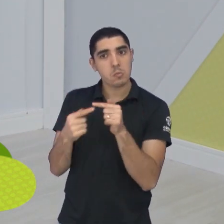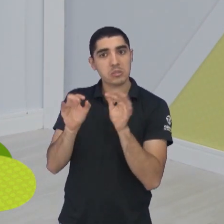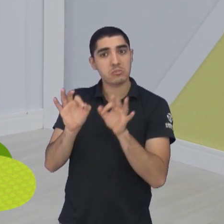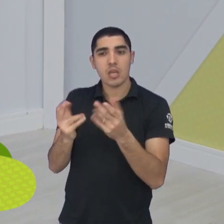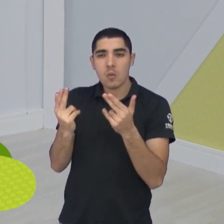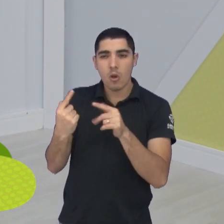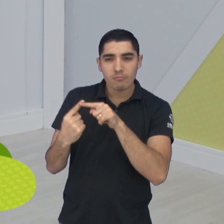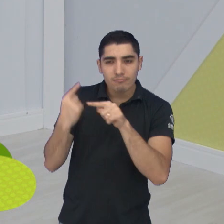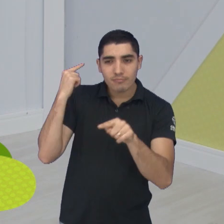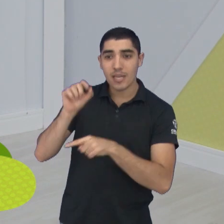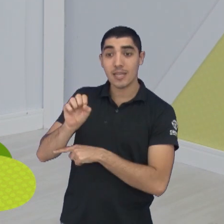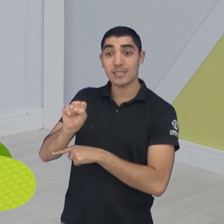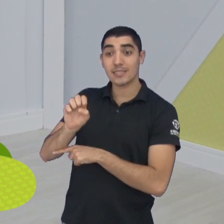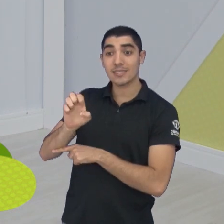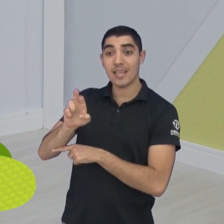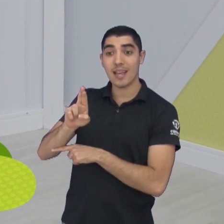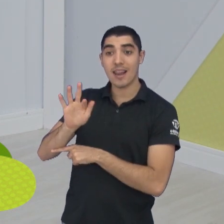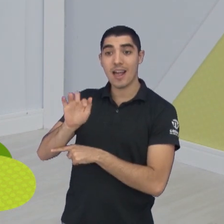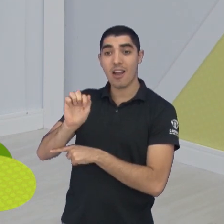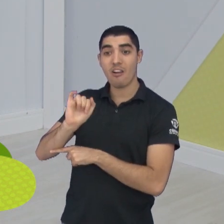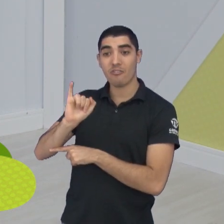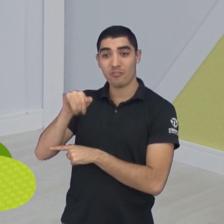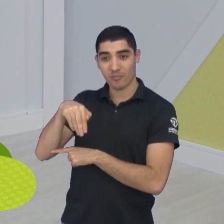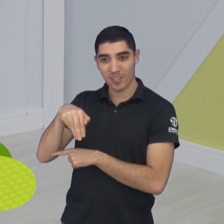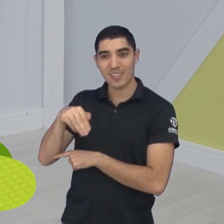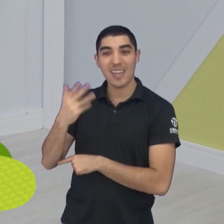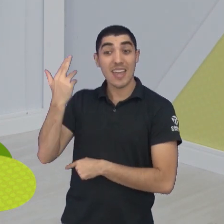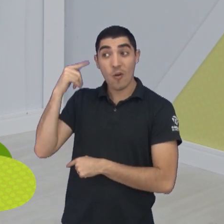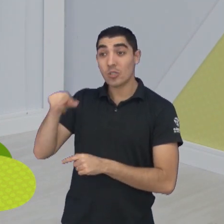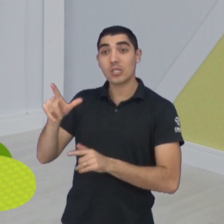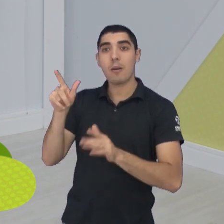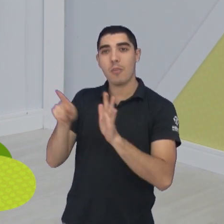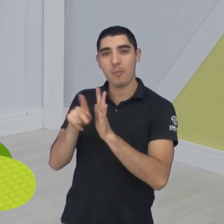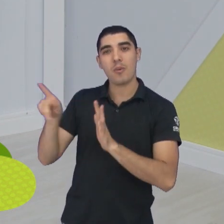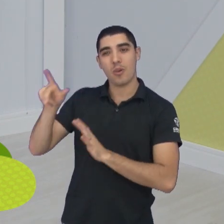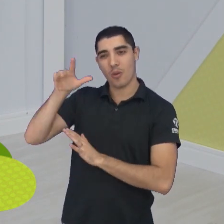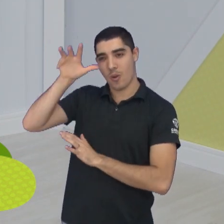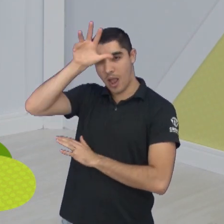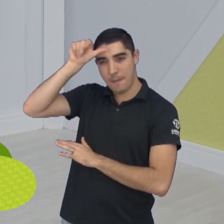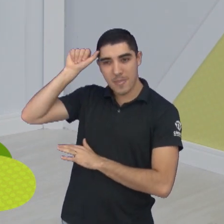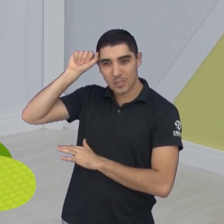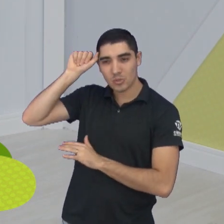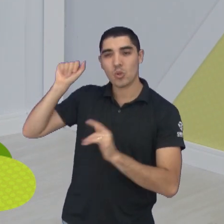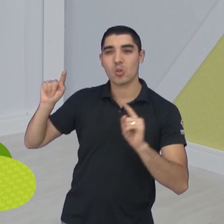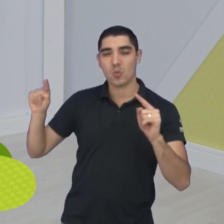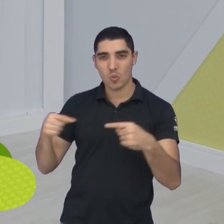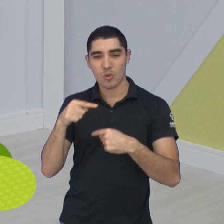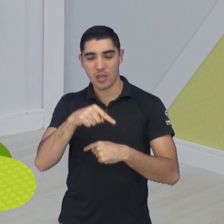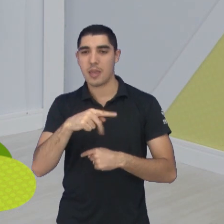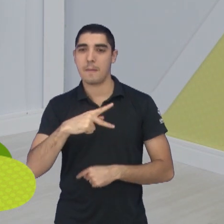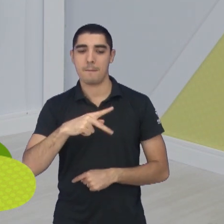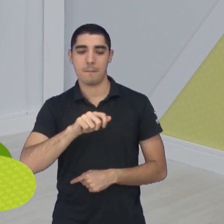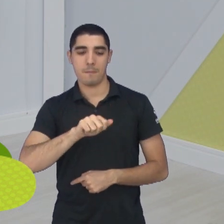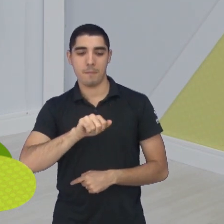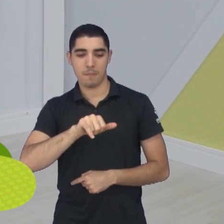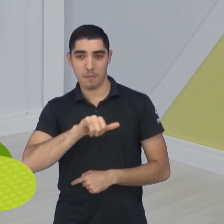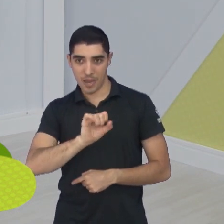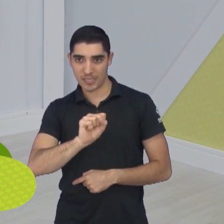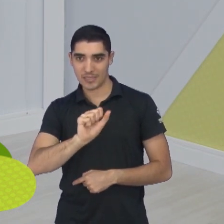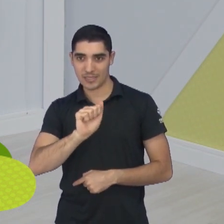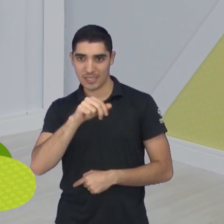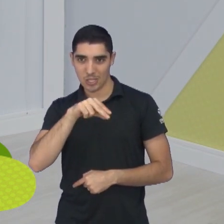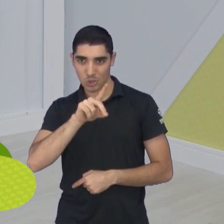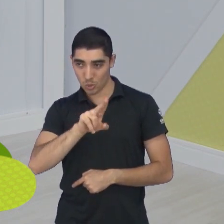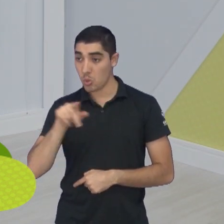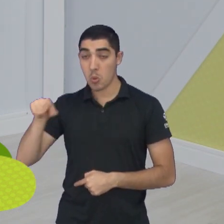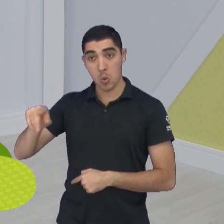jogava o Serafim. Aliás, o Serafim marcou gol neste último final de semana no confronto contra o Paysandu, Amazonas e Paysandu, ele que fez o gol da equipe do Amazonas,